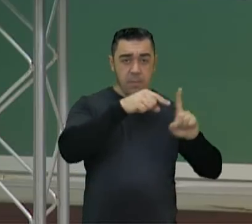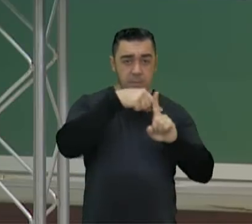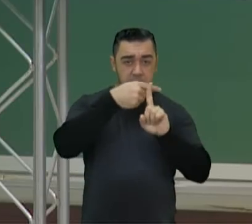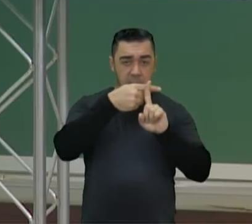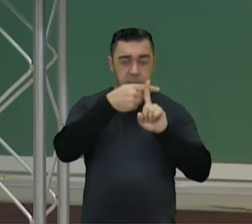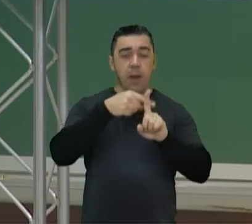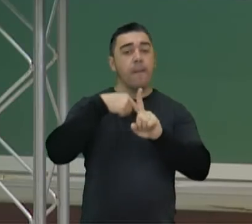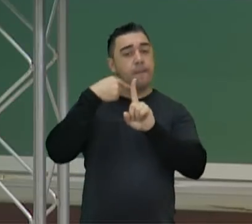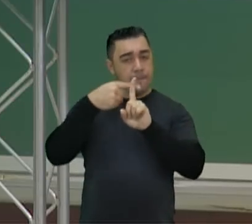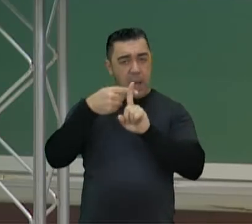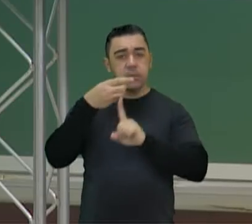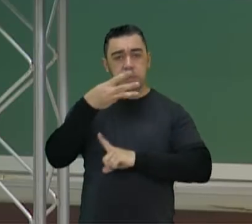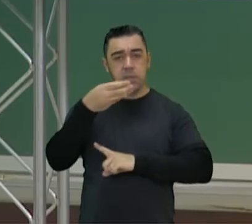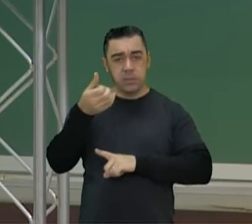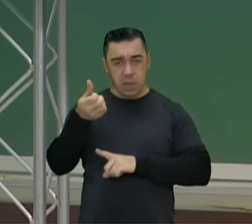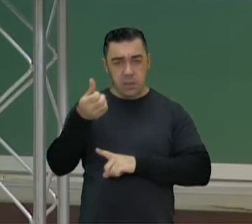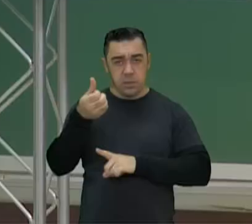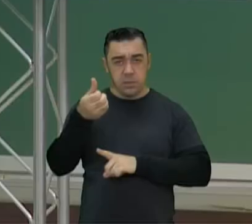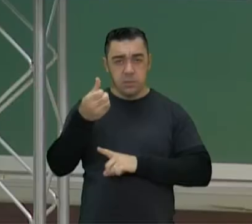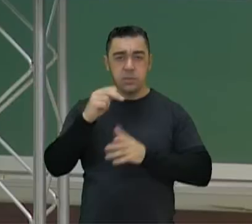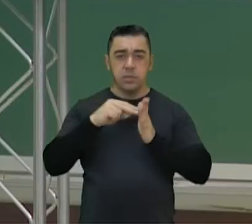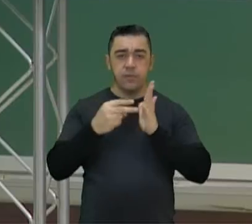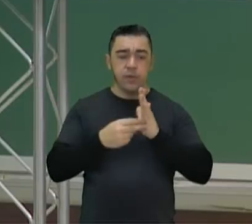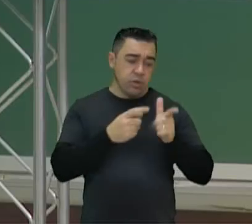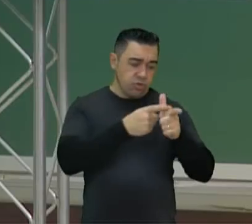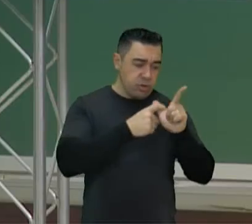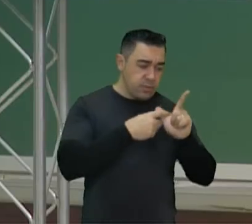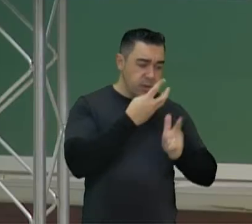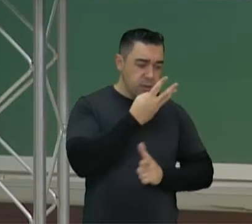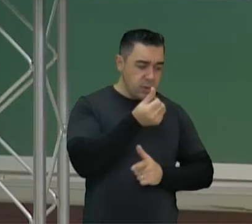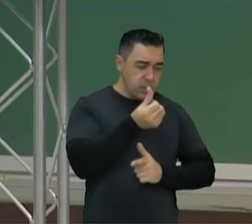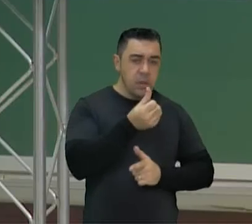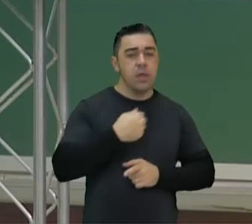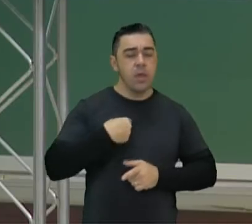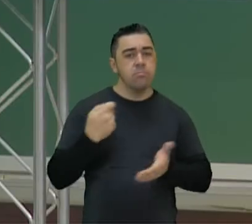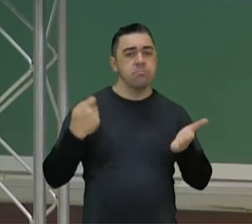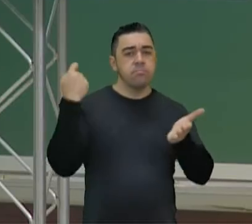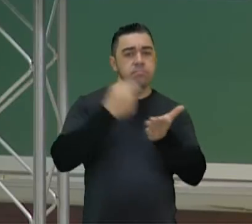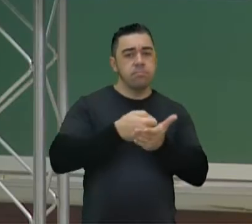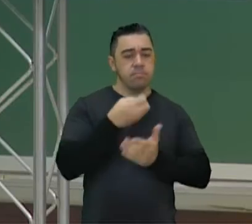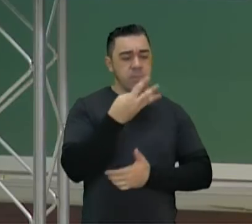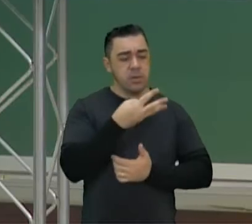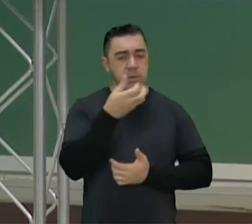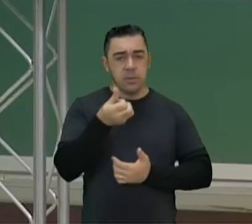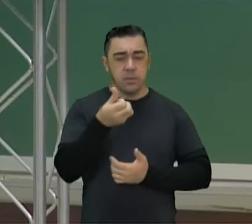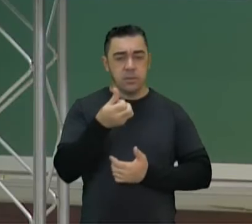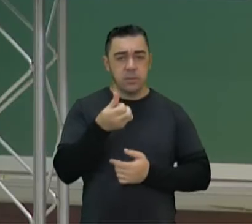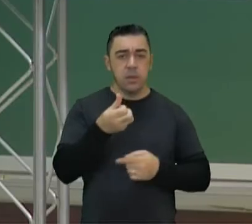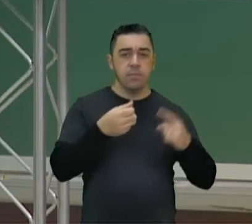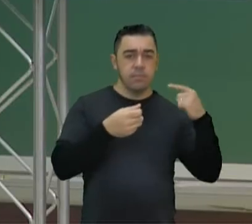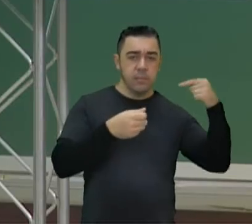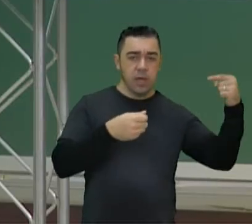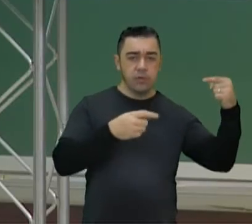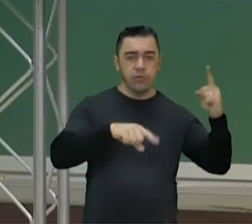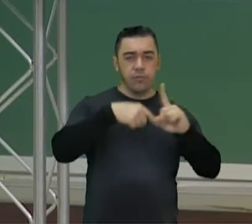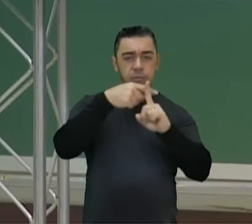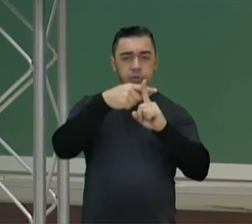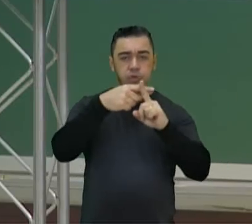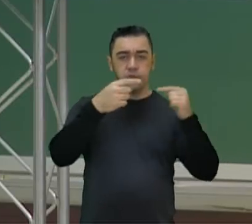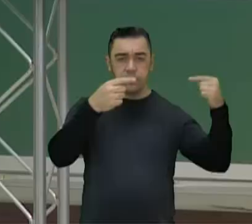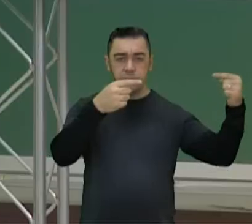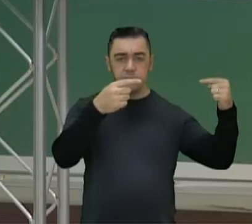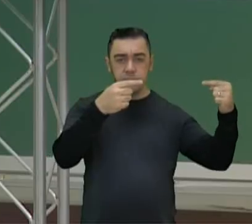com mais 36, se o primeiro módulo está negativo e o segundo positivo,